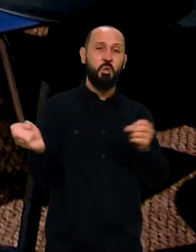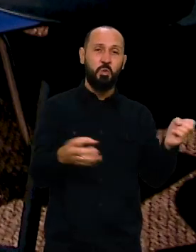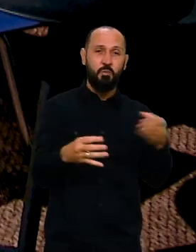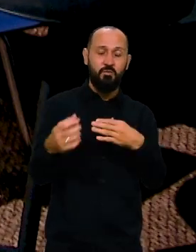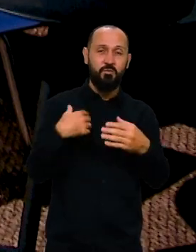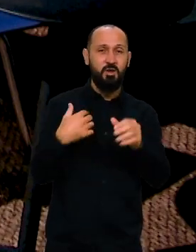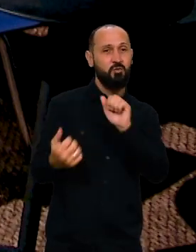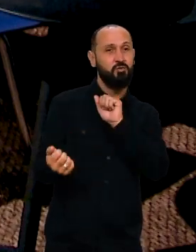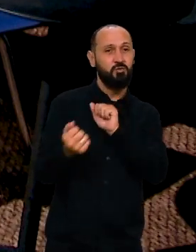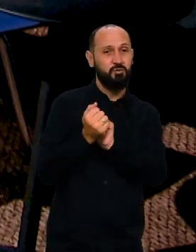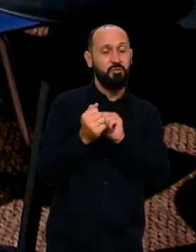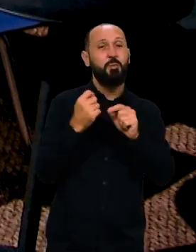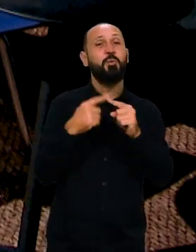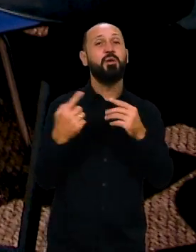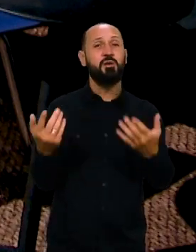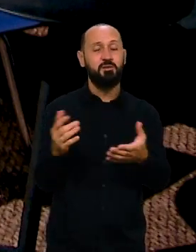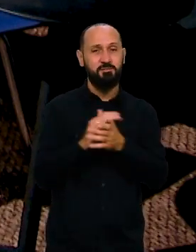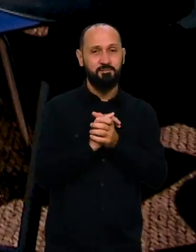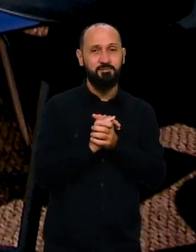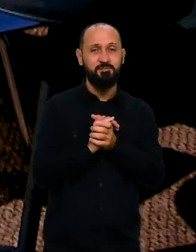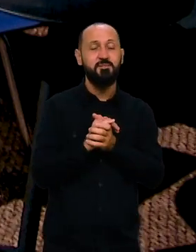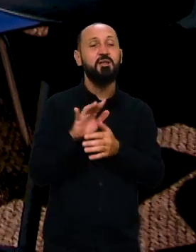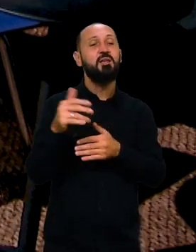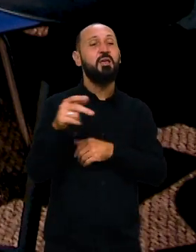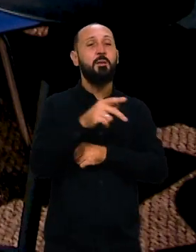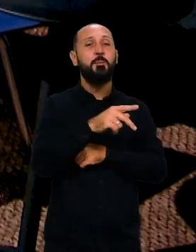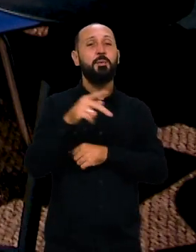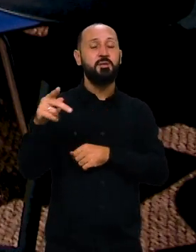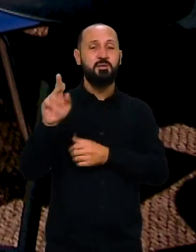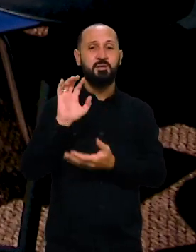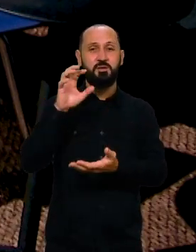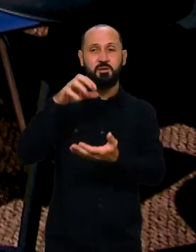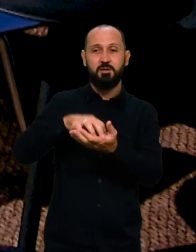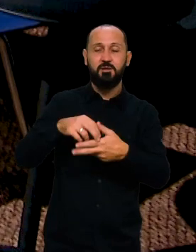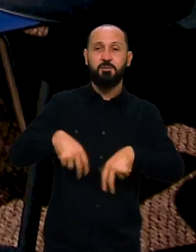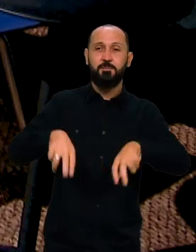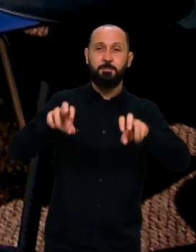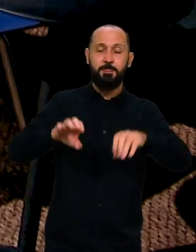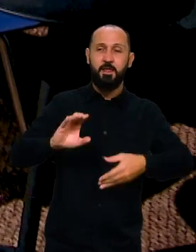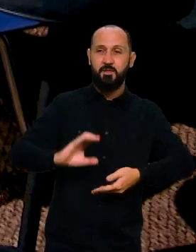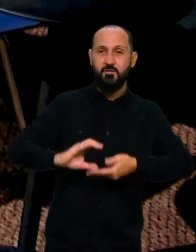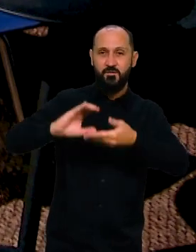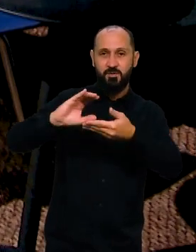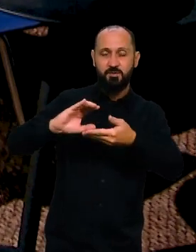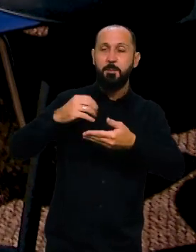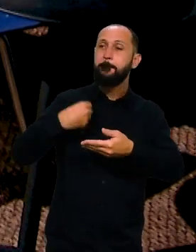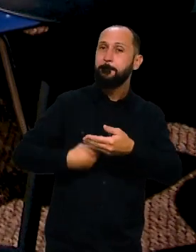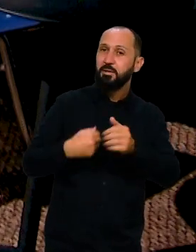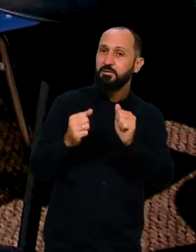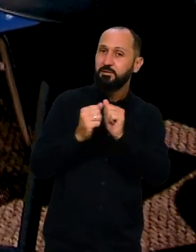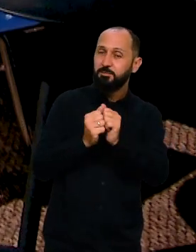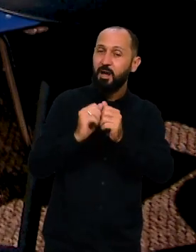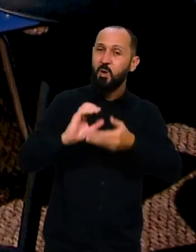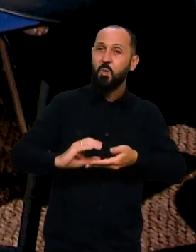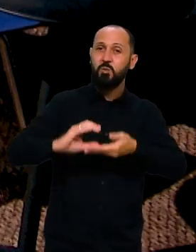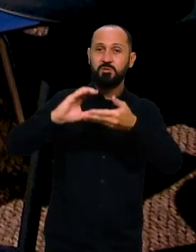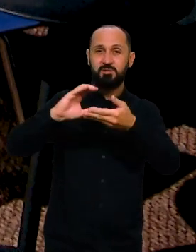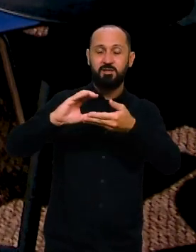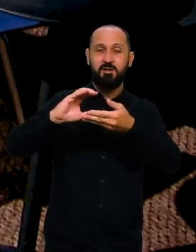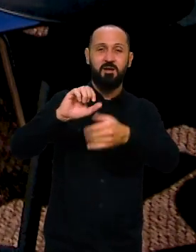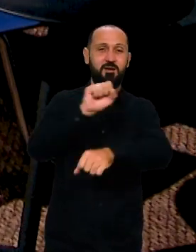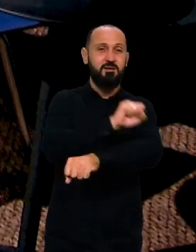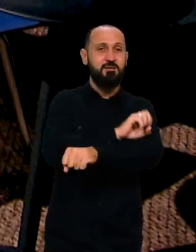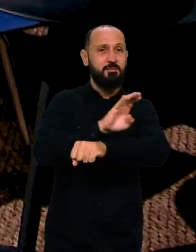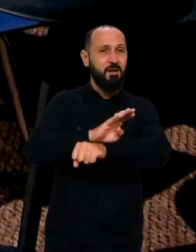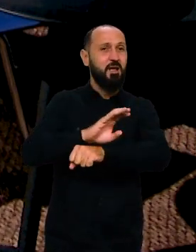veia da inovação agora está comigo, porque quem é presidente da Fundex tem assento no conselho do SEBRAE, e participar do conselho, ser